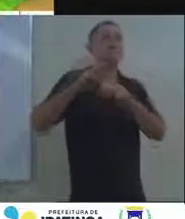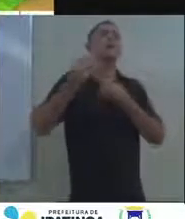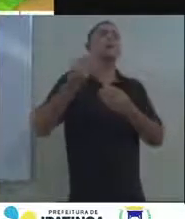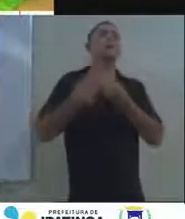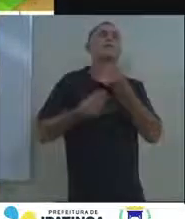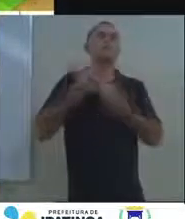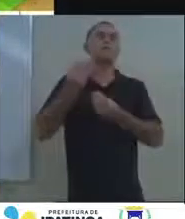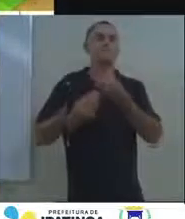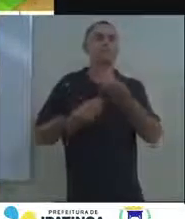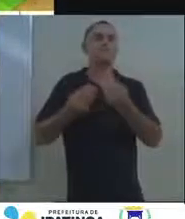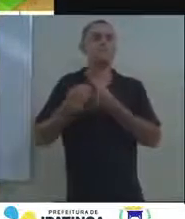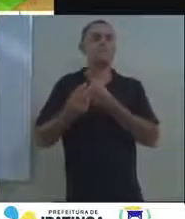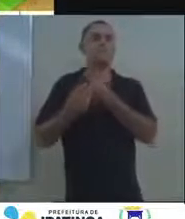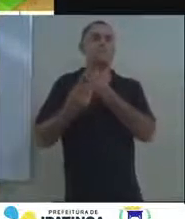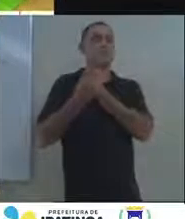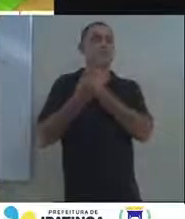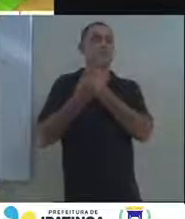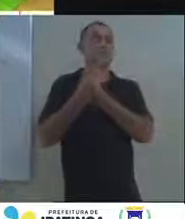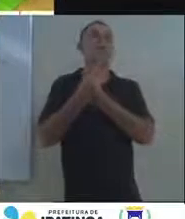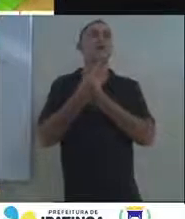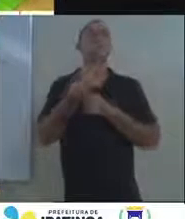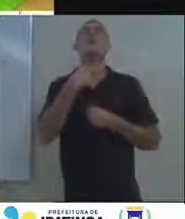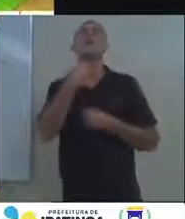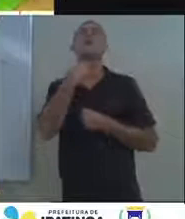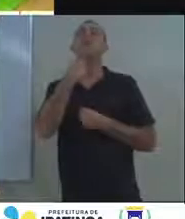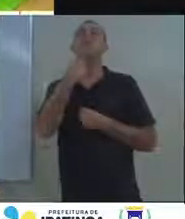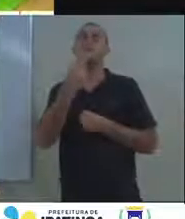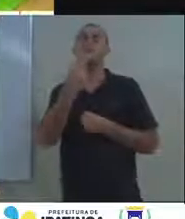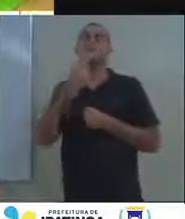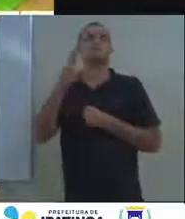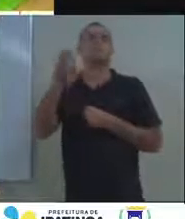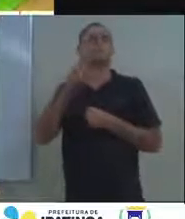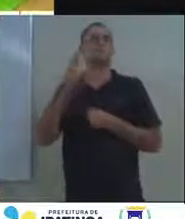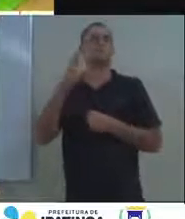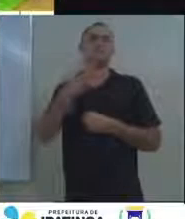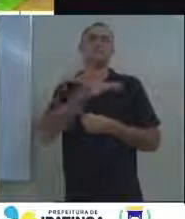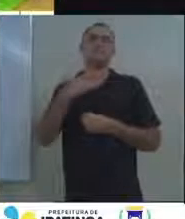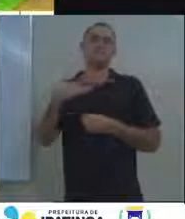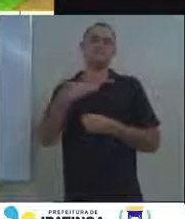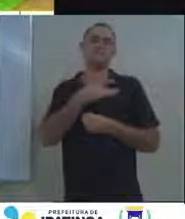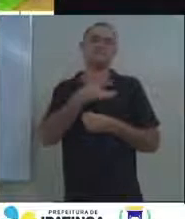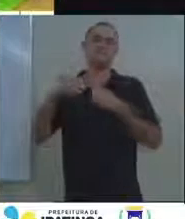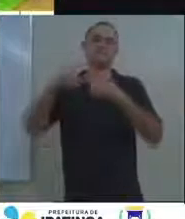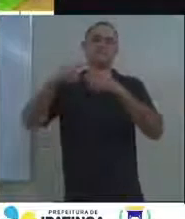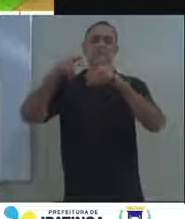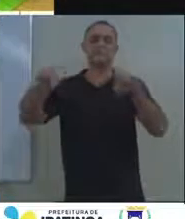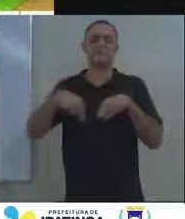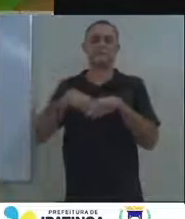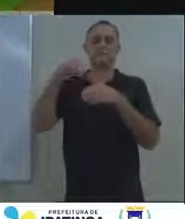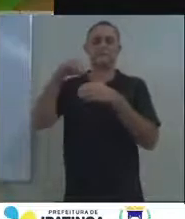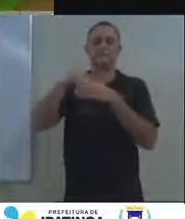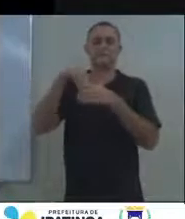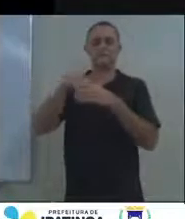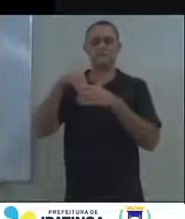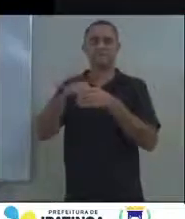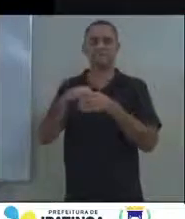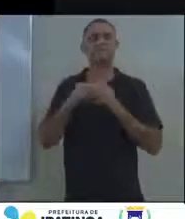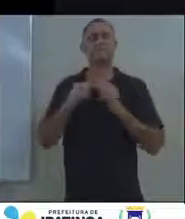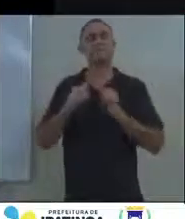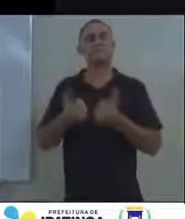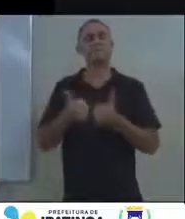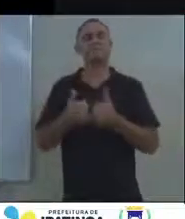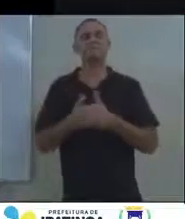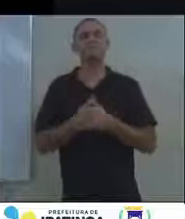que o professor vai acoplar e vai utilizar e permite esse deslocamento aí